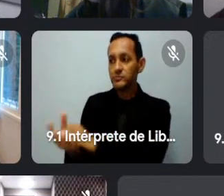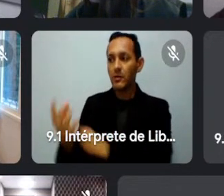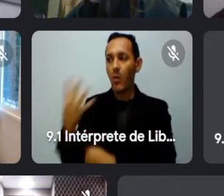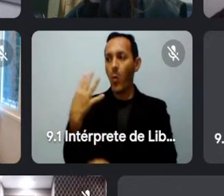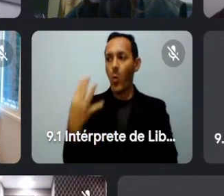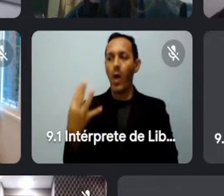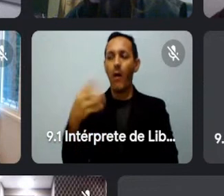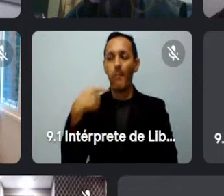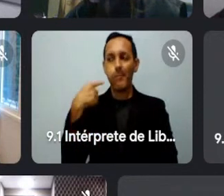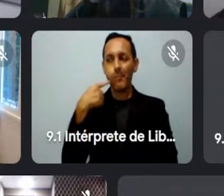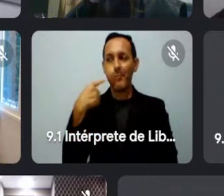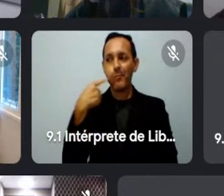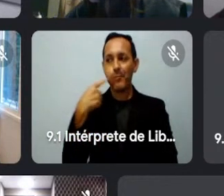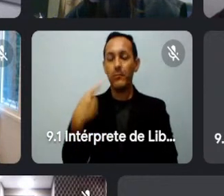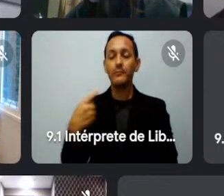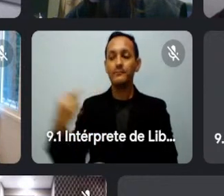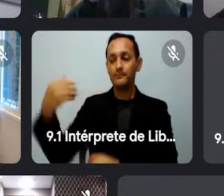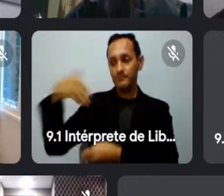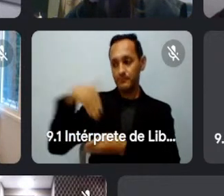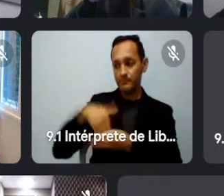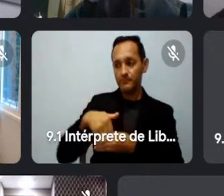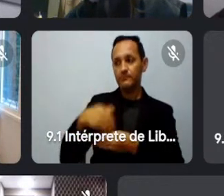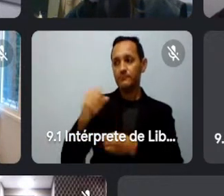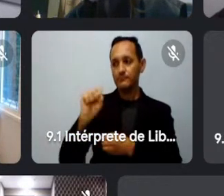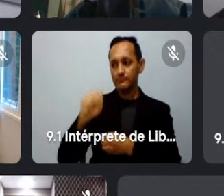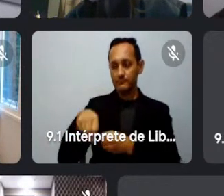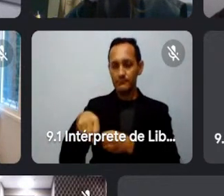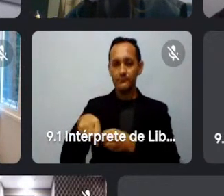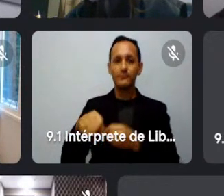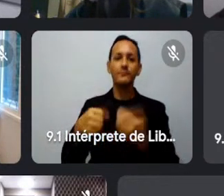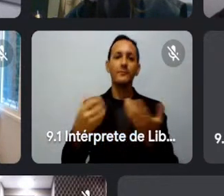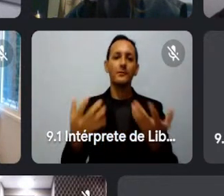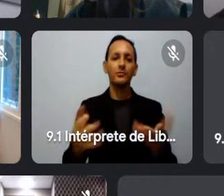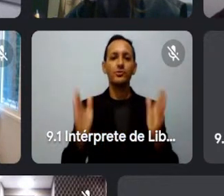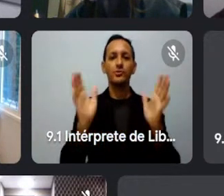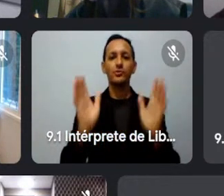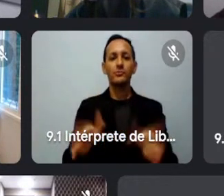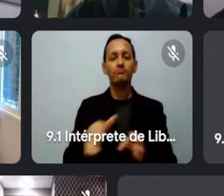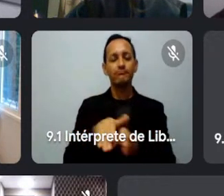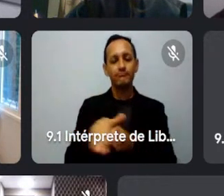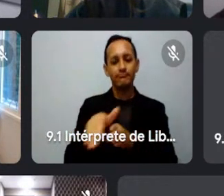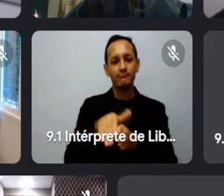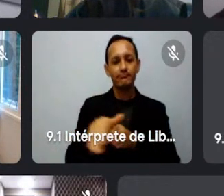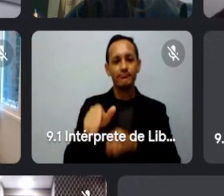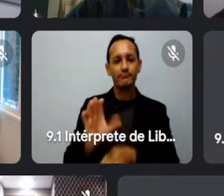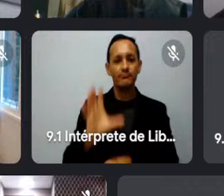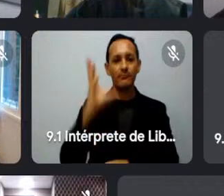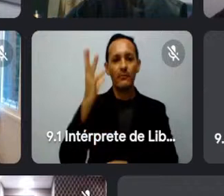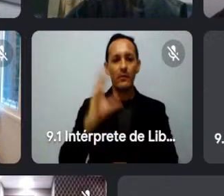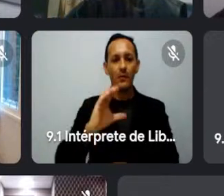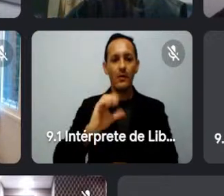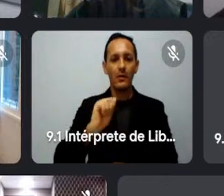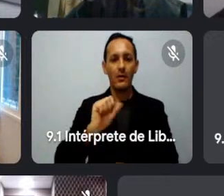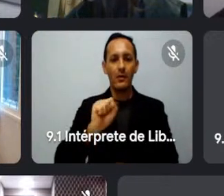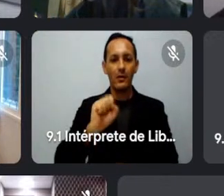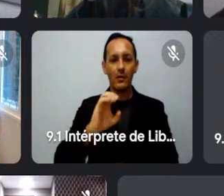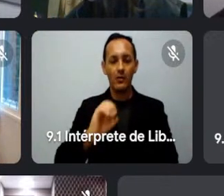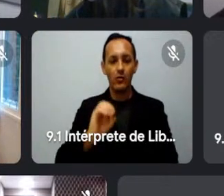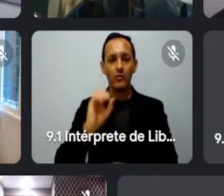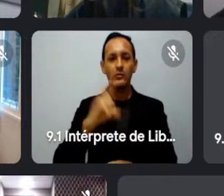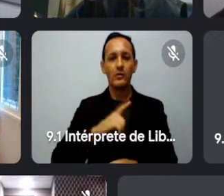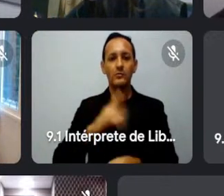e foi feita a instrução do caso o e sobreveio sentença julgando improcedente